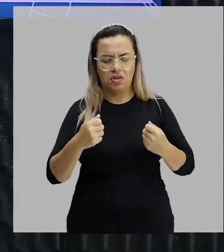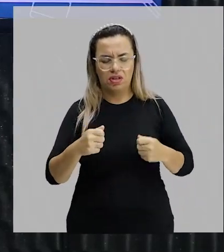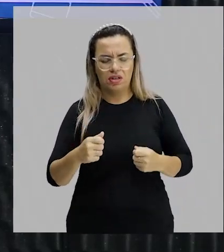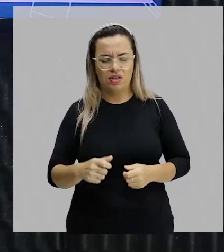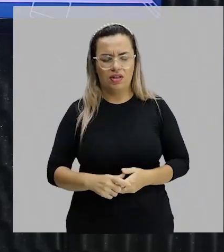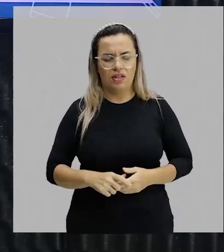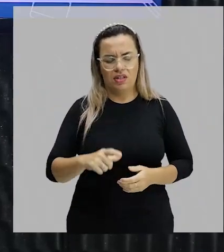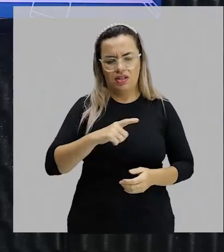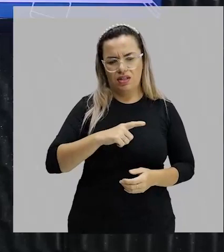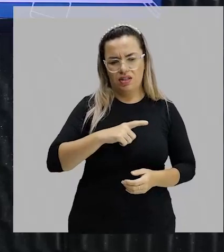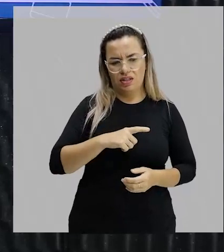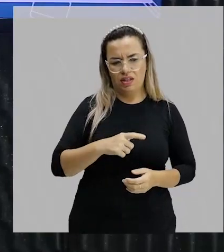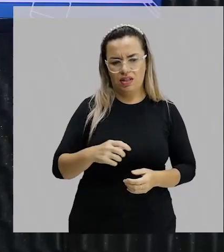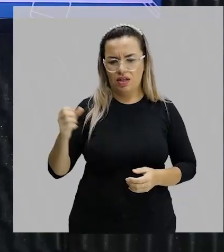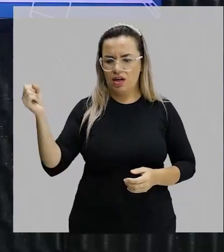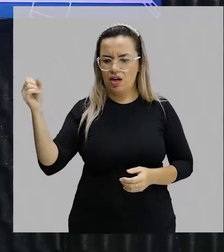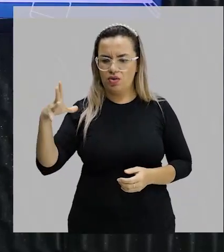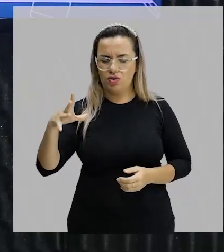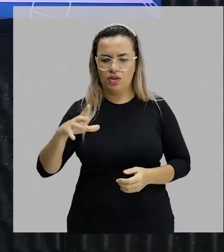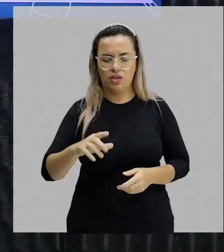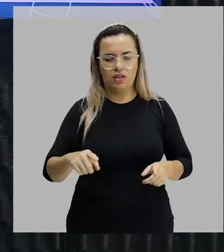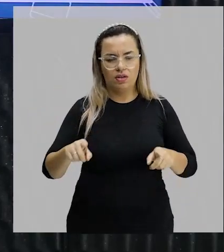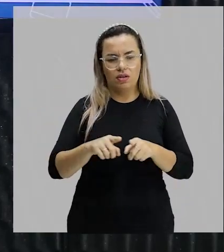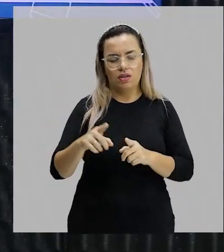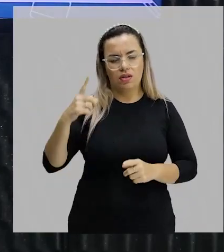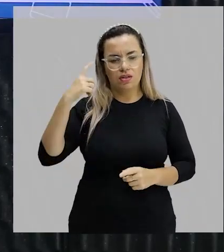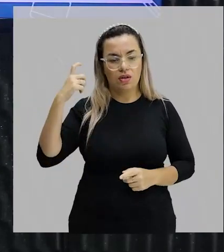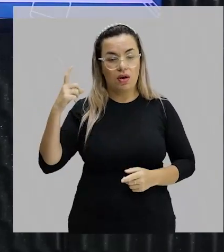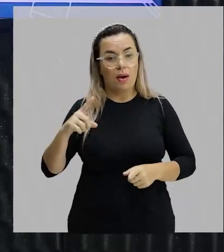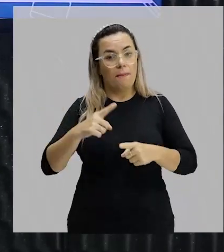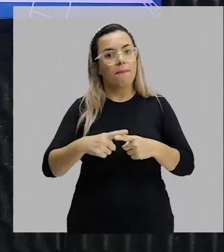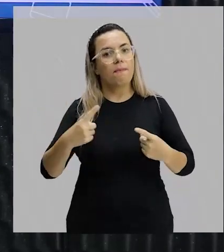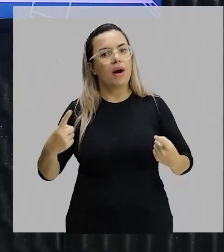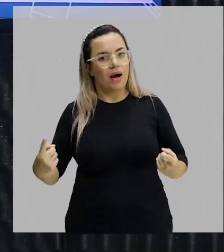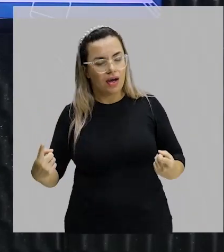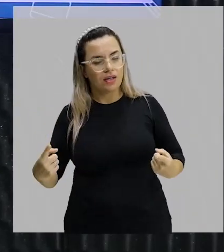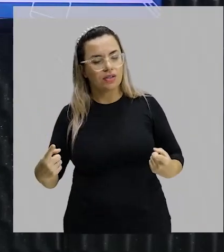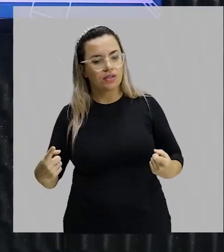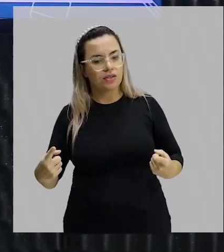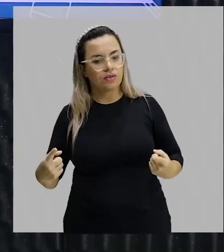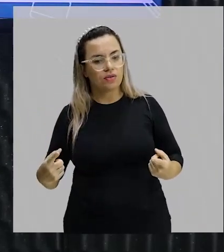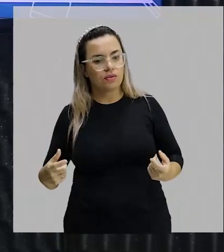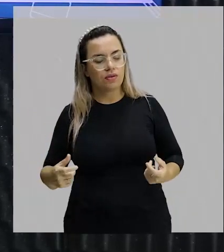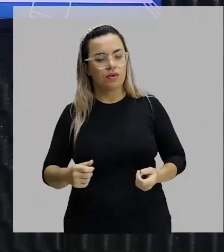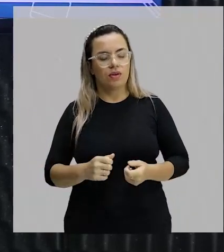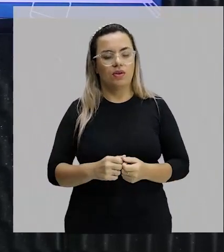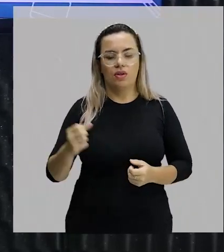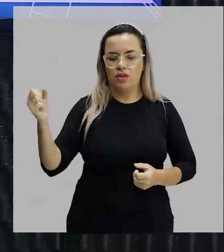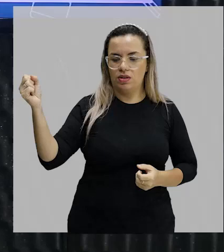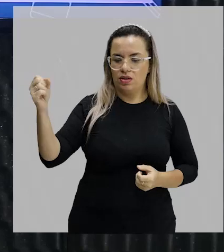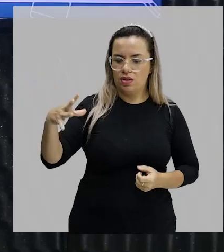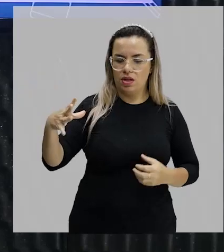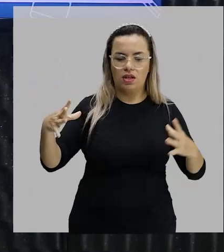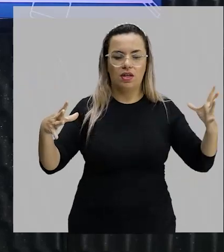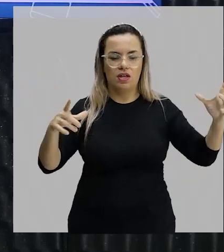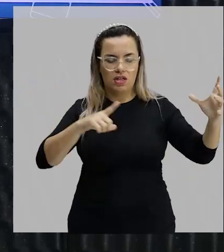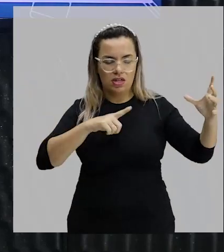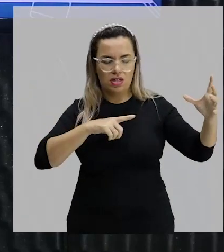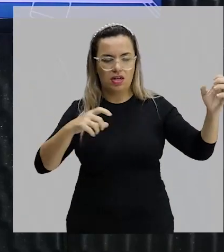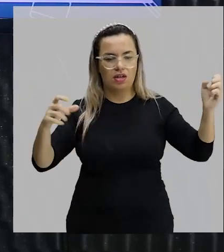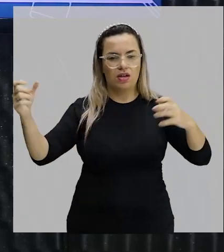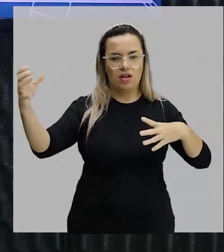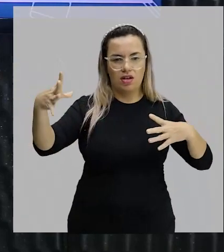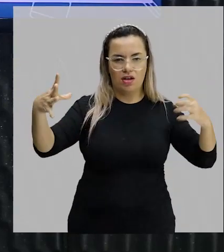ator, já é o suficiente. Mas na hora que eu tenho esses recursos e eles conseguem dialogar com a proposta do espetáculo,